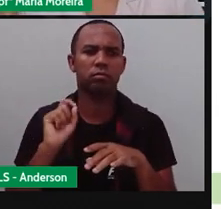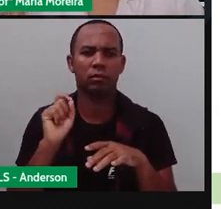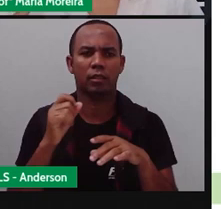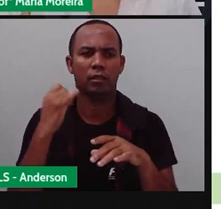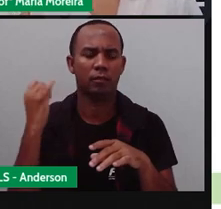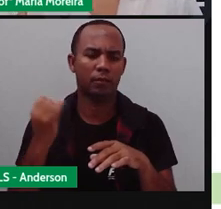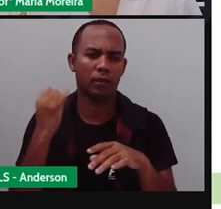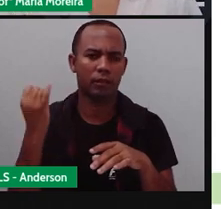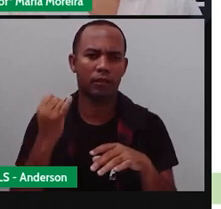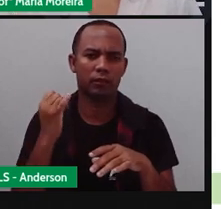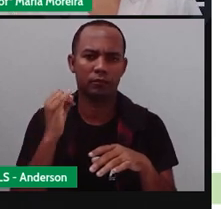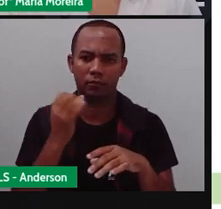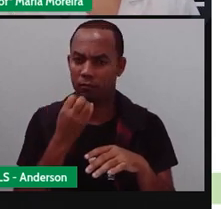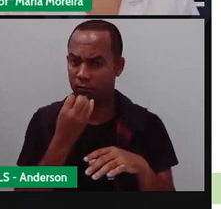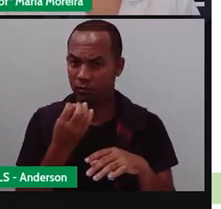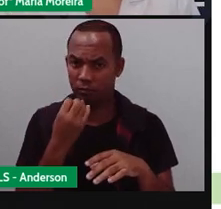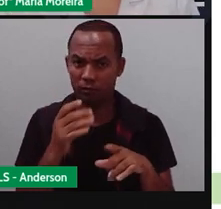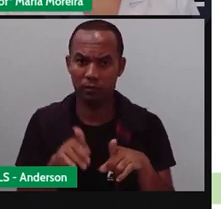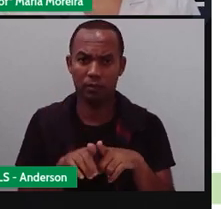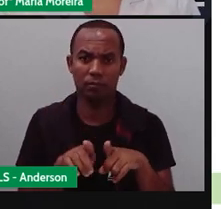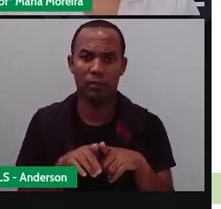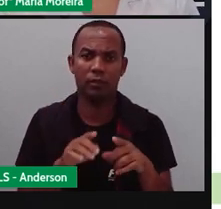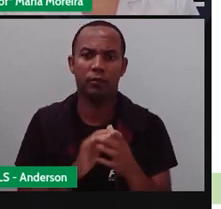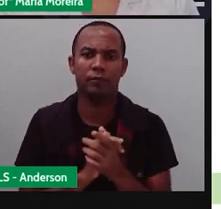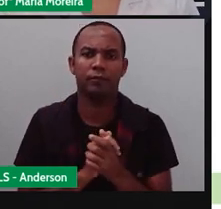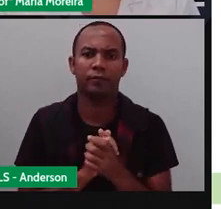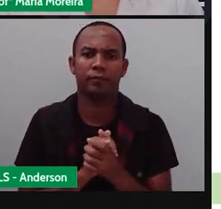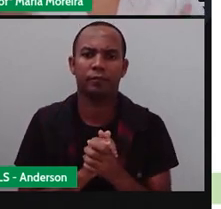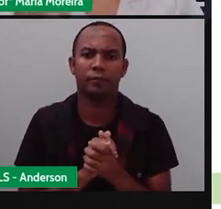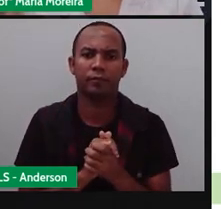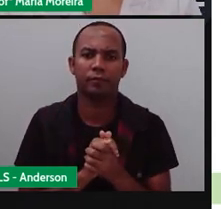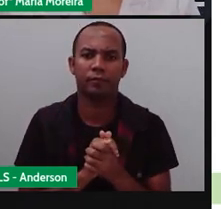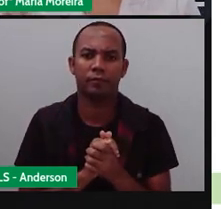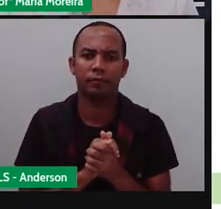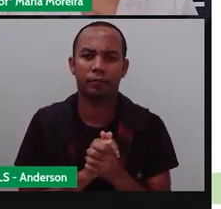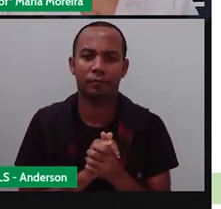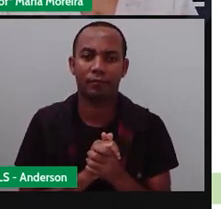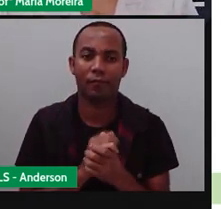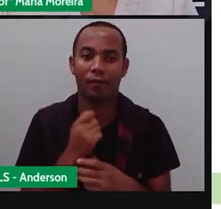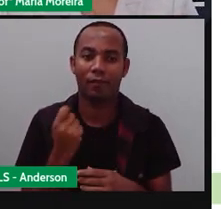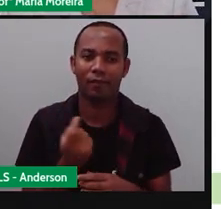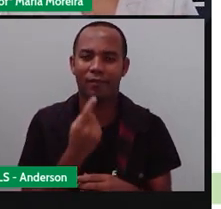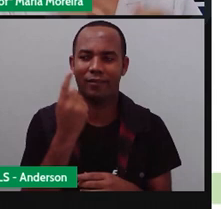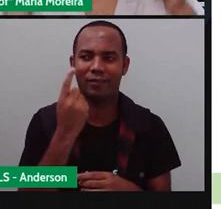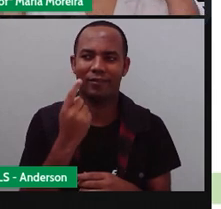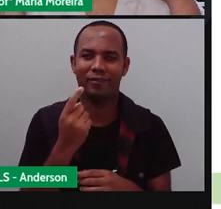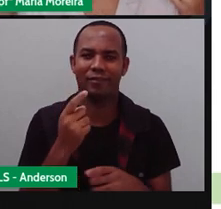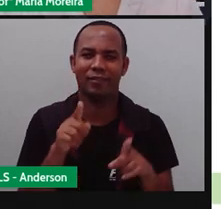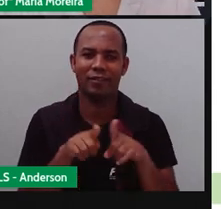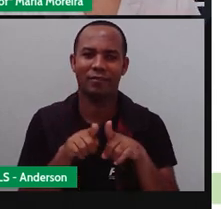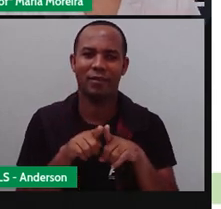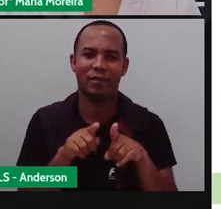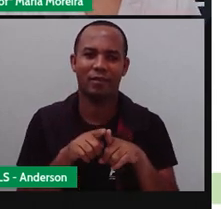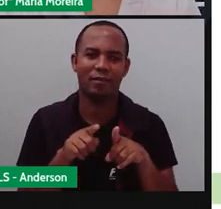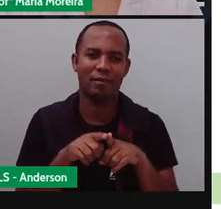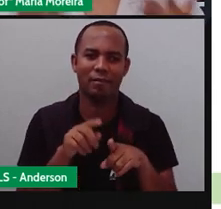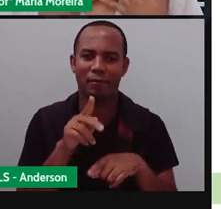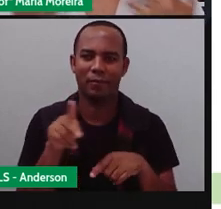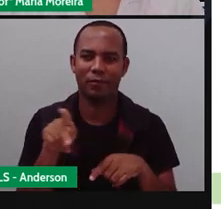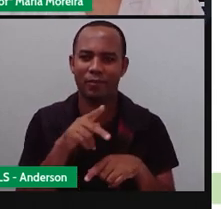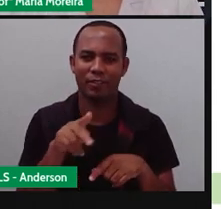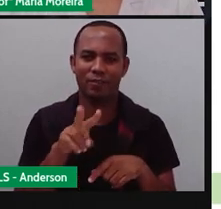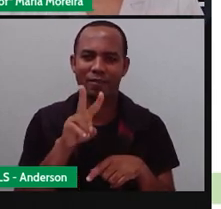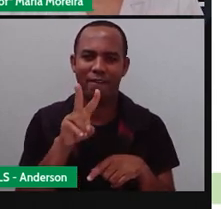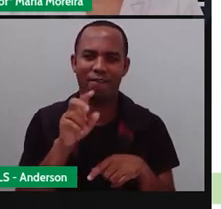comentário maravilhoso para gente Para mim para anda assim para pro Vânia quebrar anda sem problema não irem dormir aí ó chorando